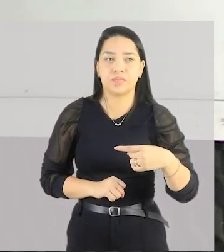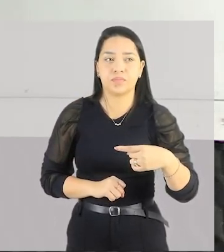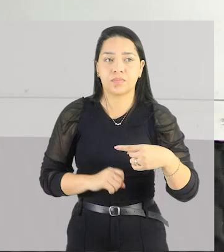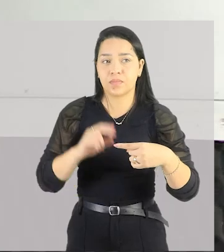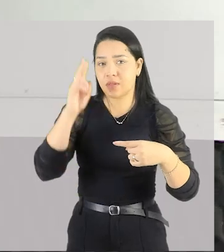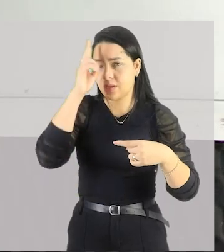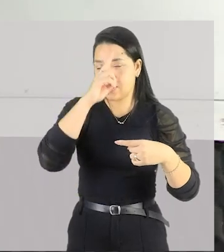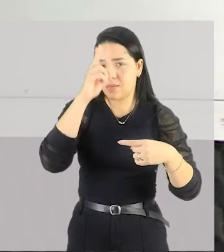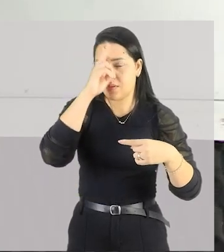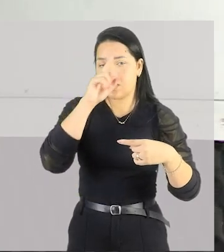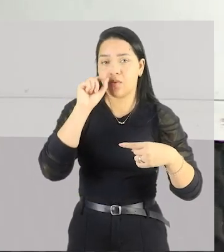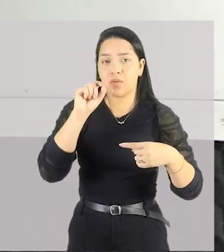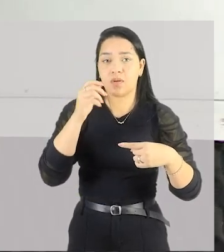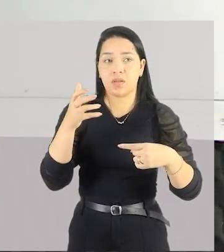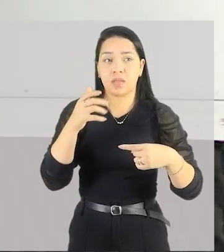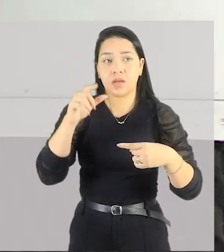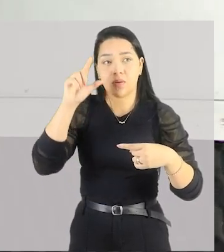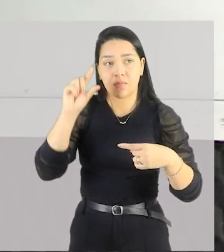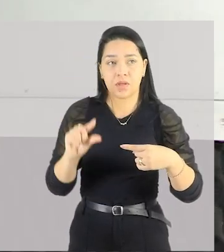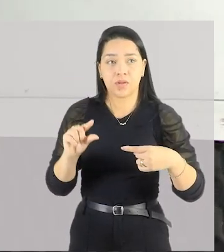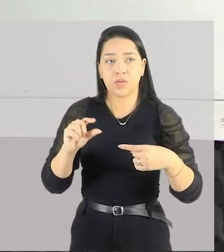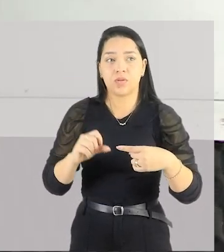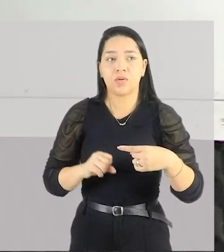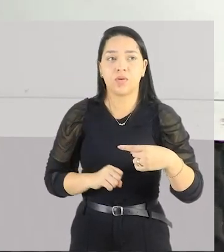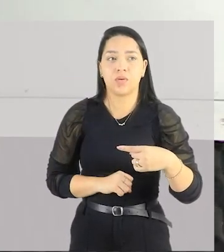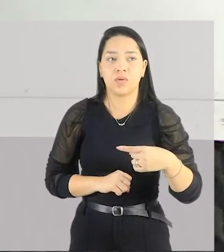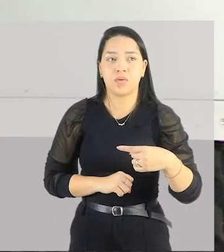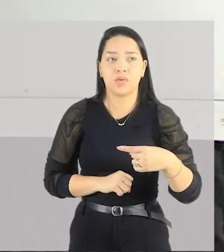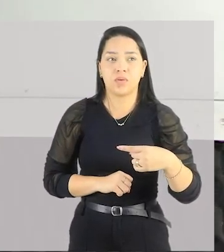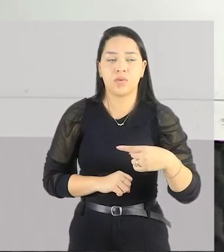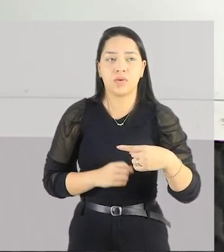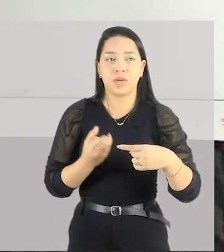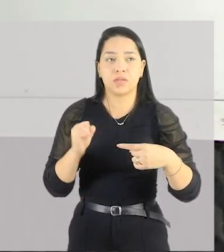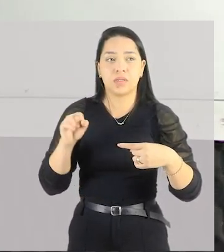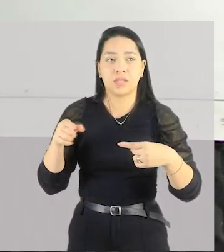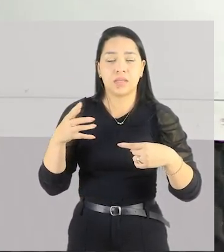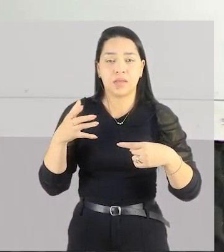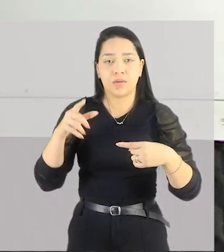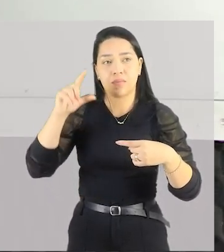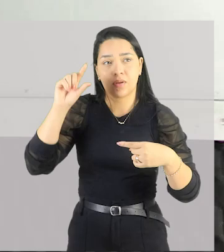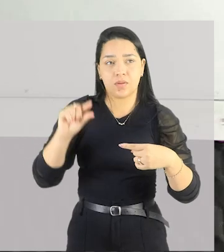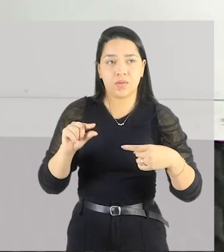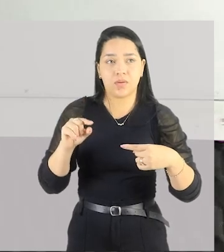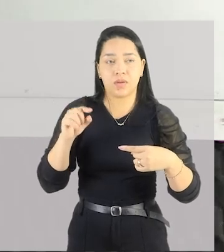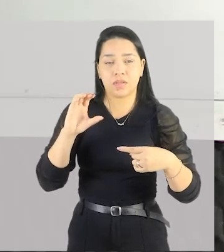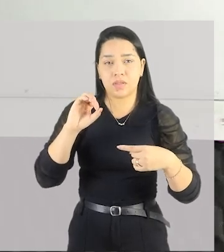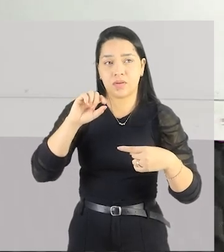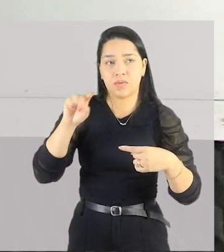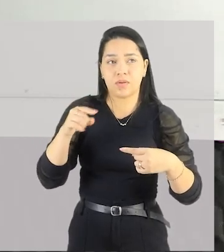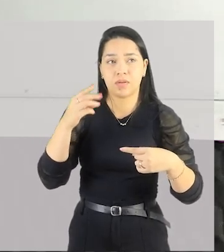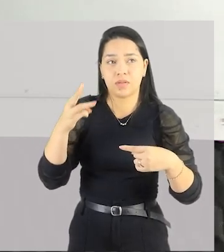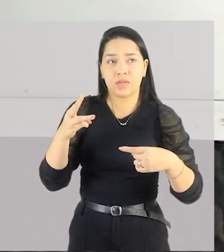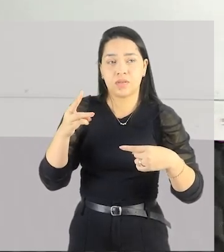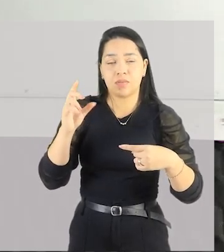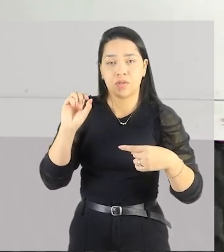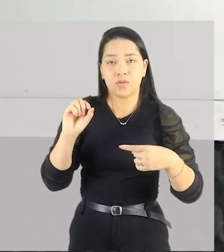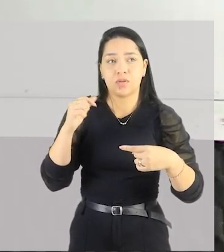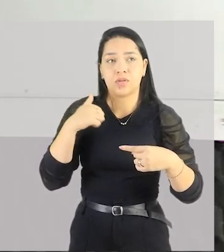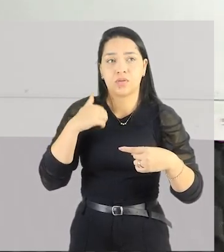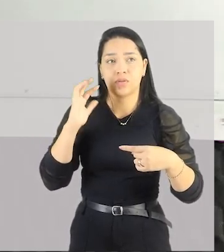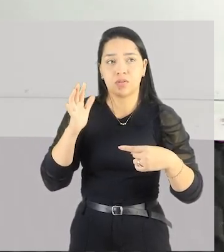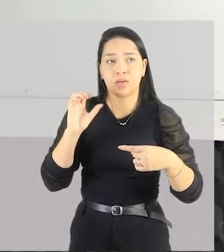E lembrando, turma, que ele quer quem? O menor, certo? Ó, se ele quer o menor, Esse 0,3 já é o menor, então